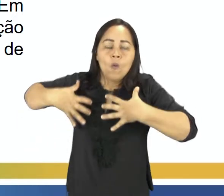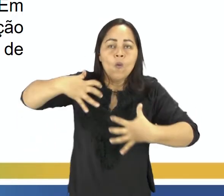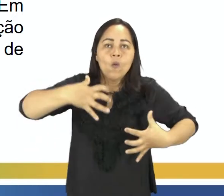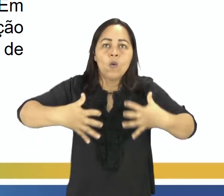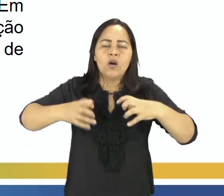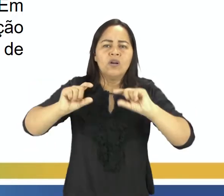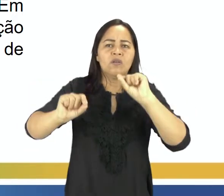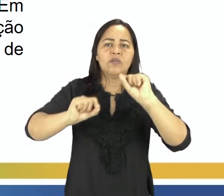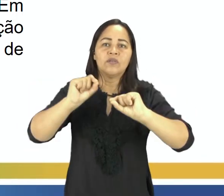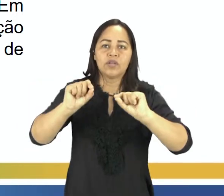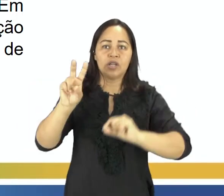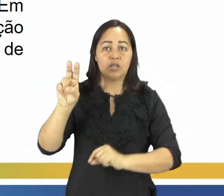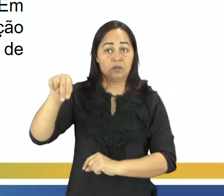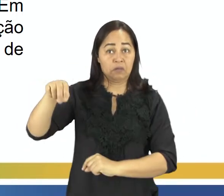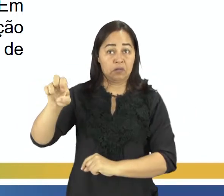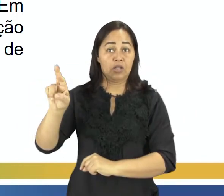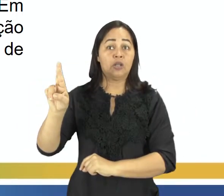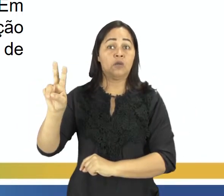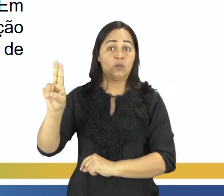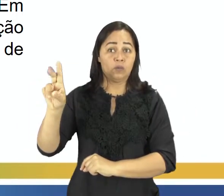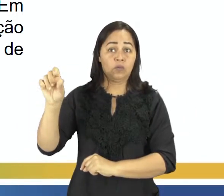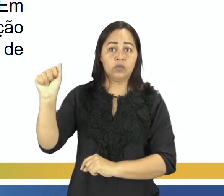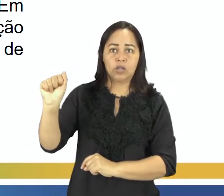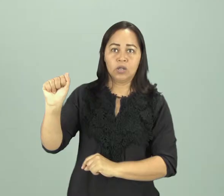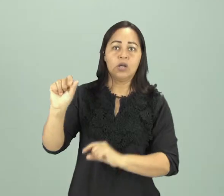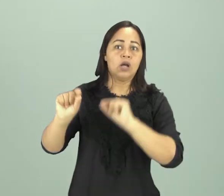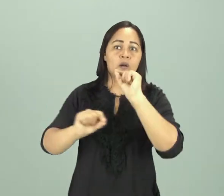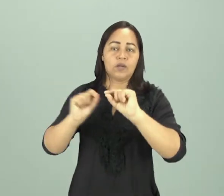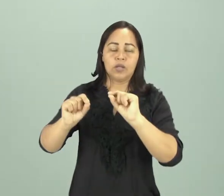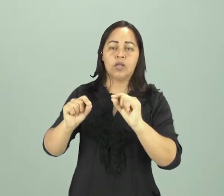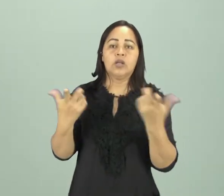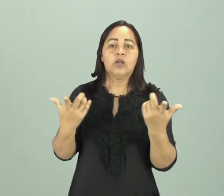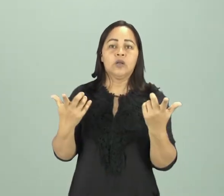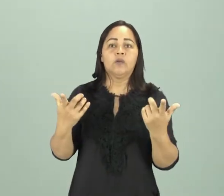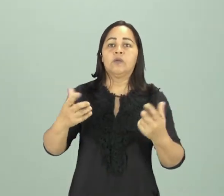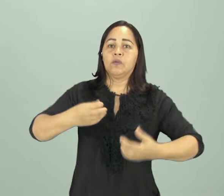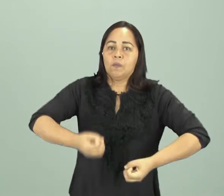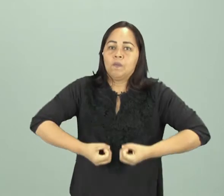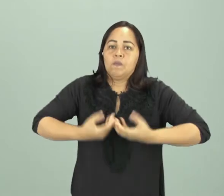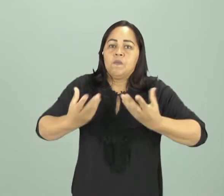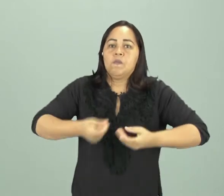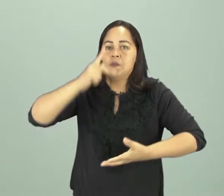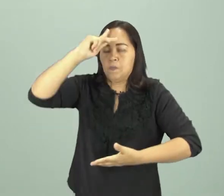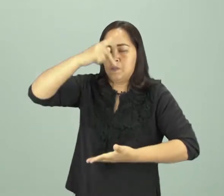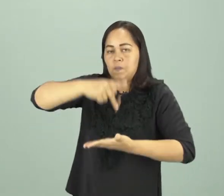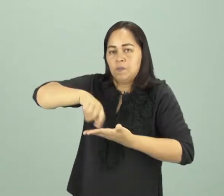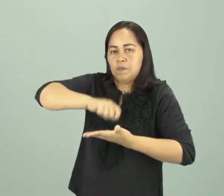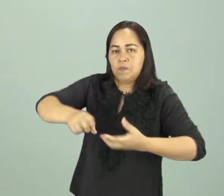lirismo, que faz de Neruda um dos mais famosos poetas chilenos. Foi a partir de 20